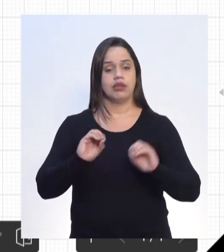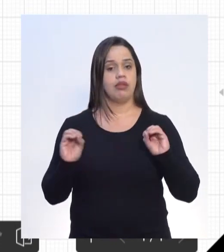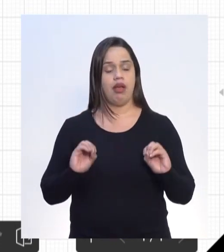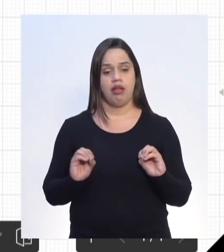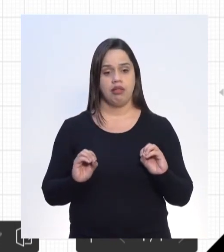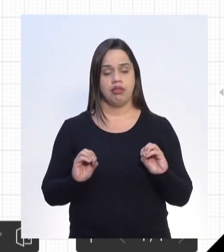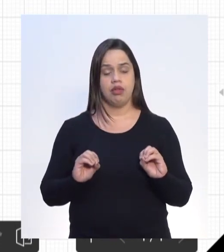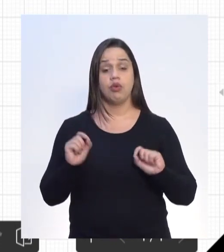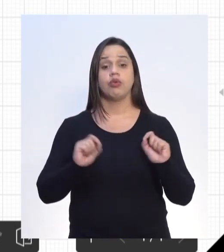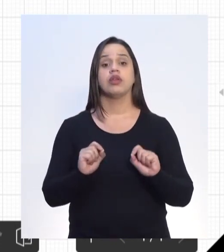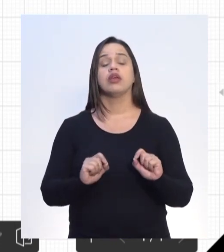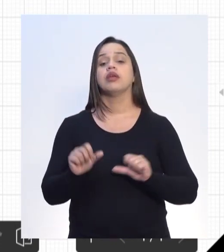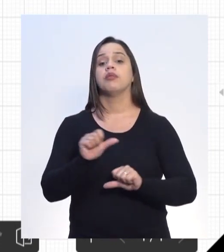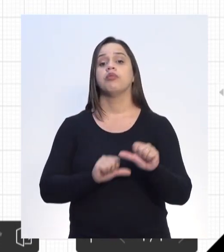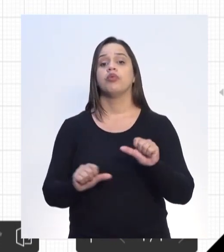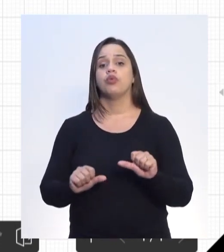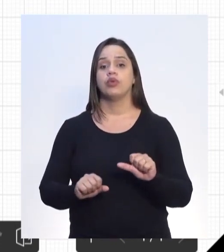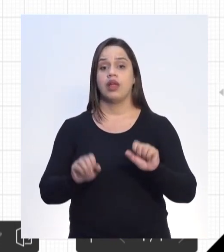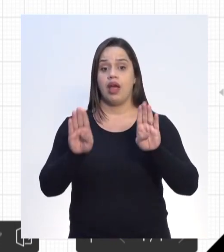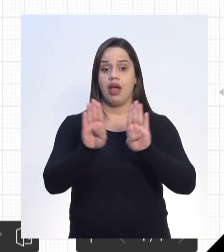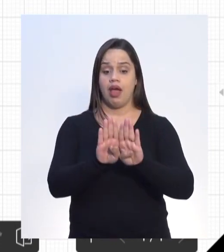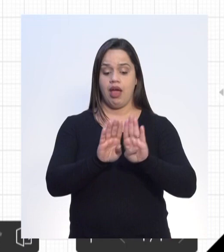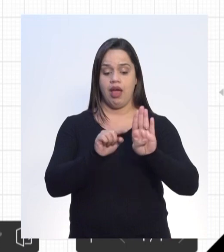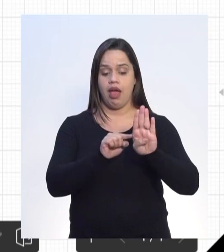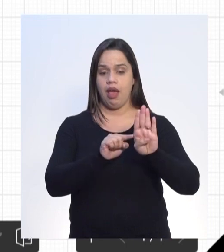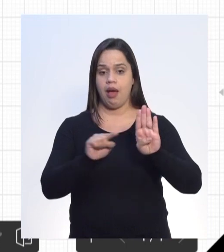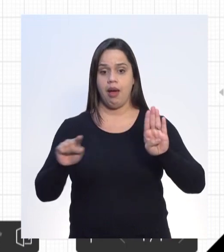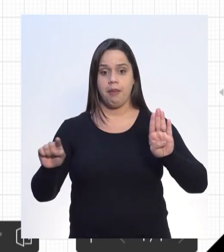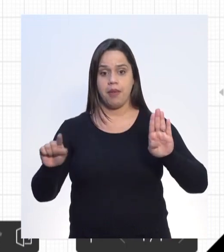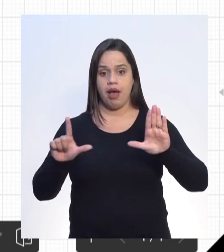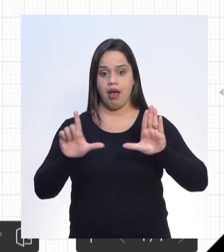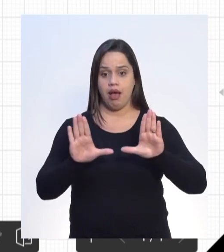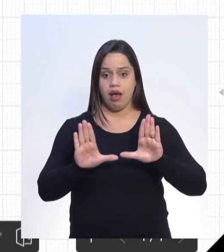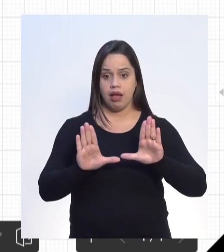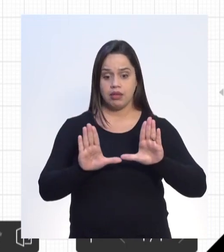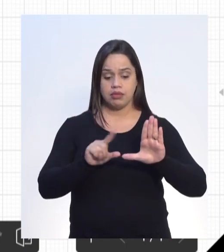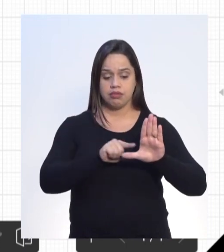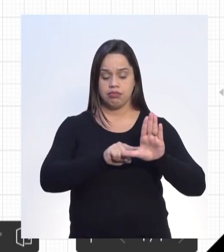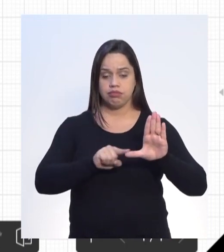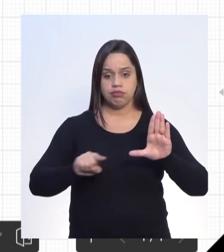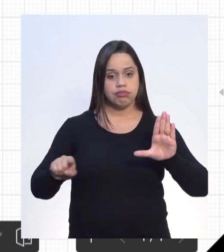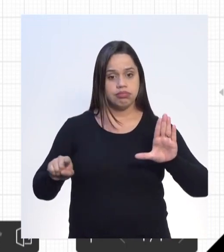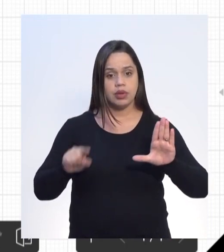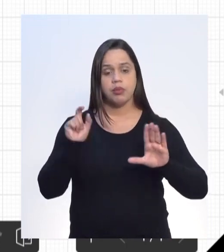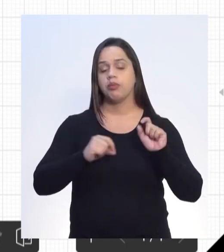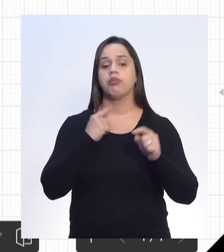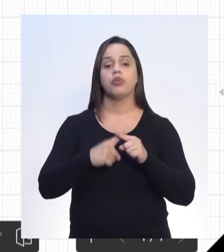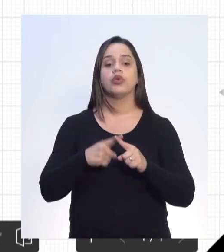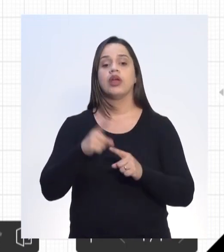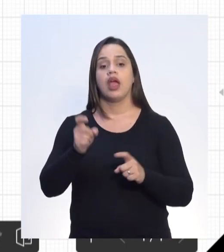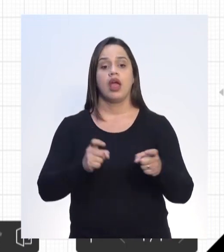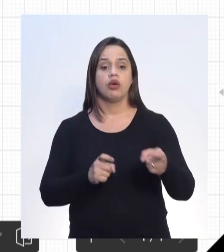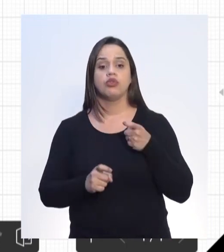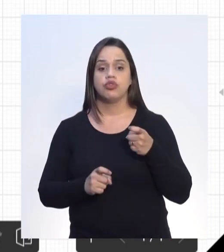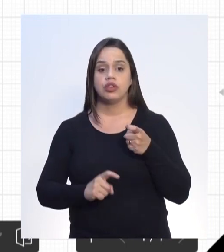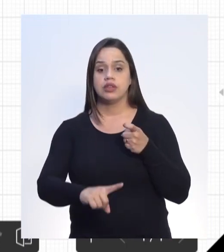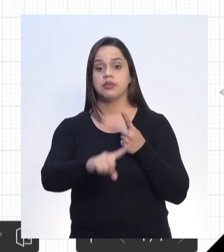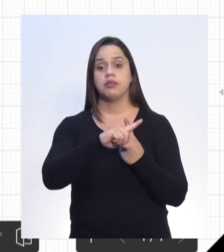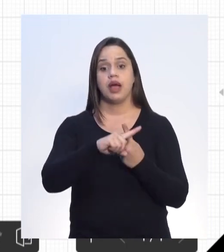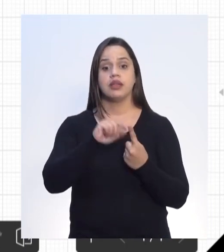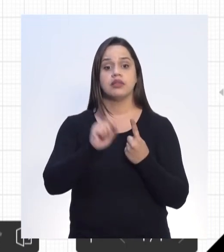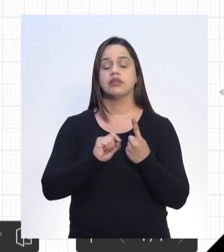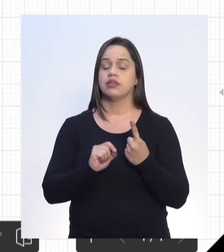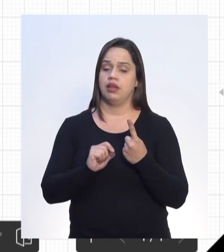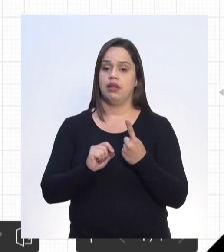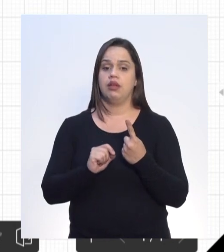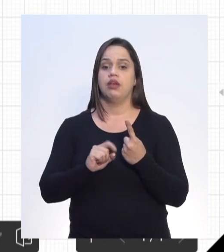A base é que está sendo mudada, ou seja, ela aumentou. O x, do primeiro, aqui, mais quem?